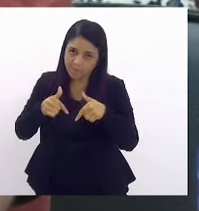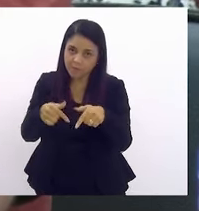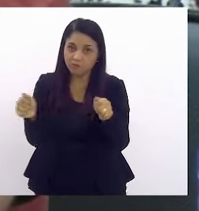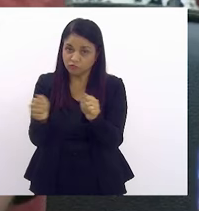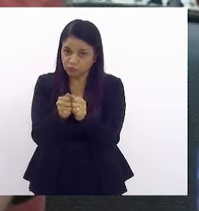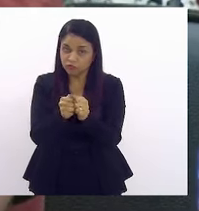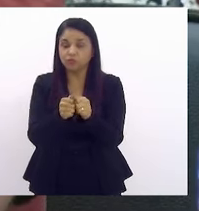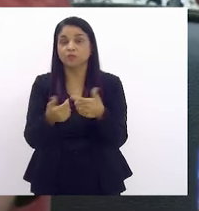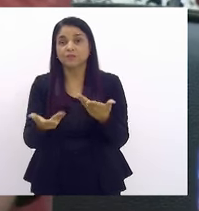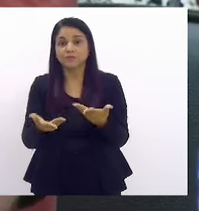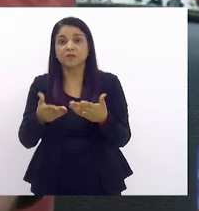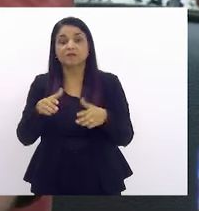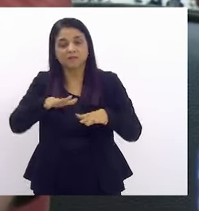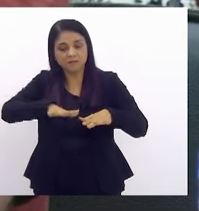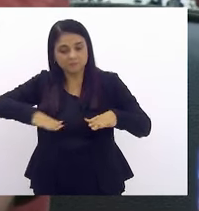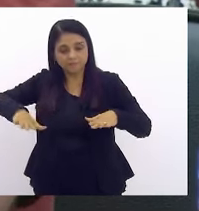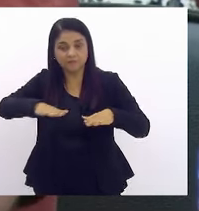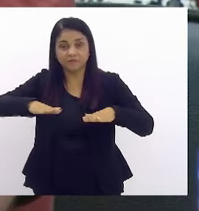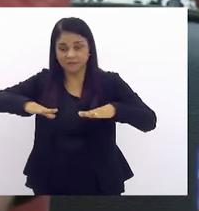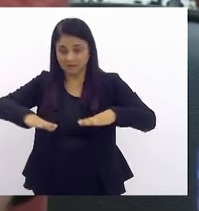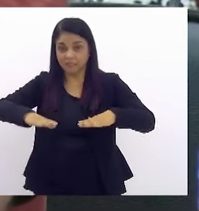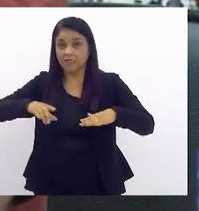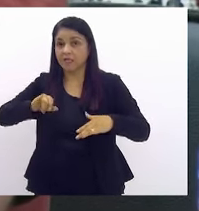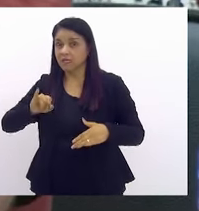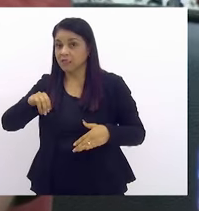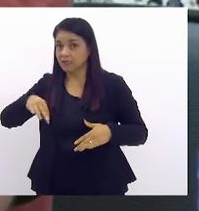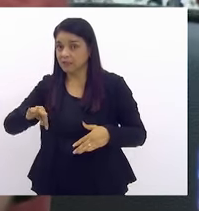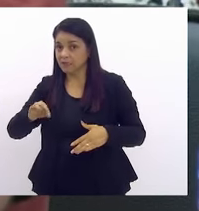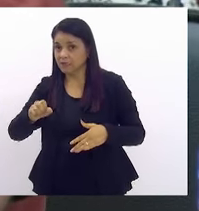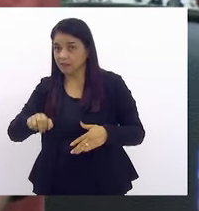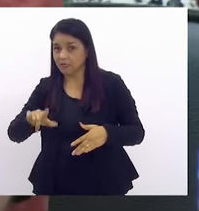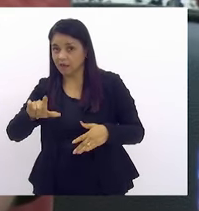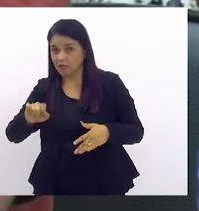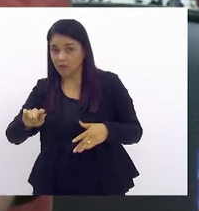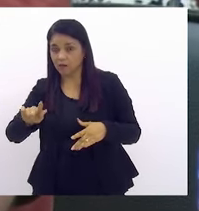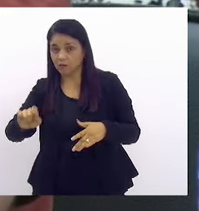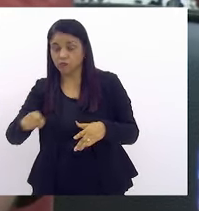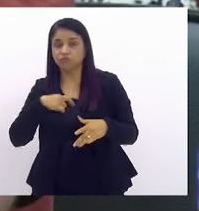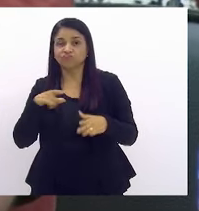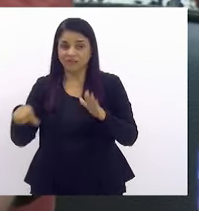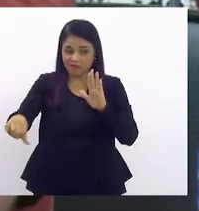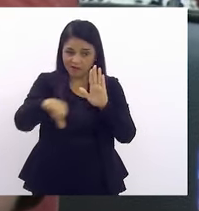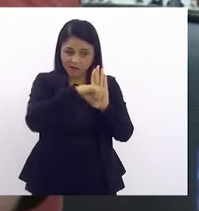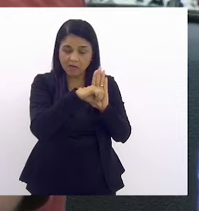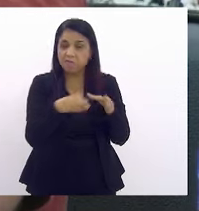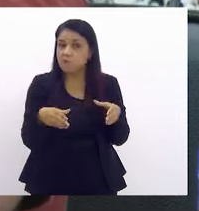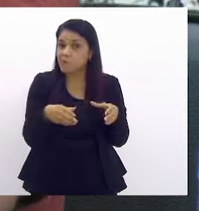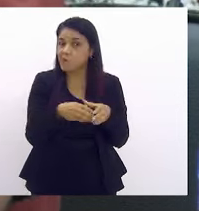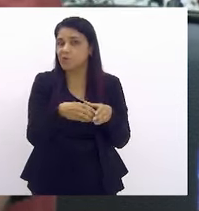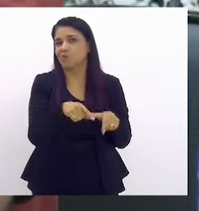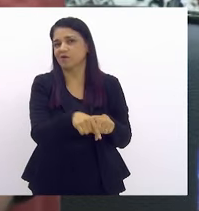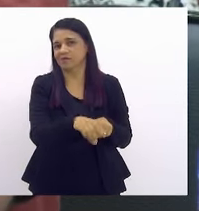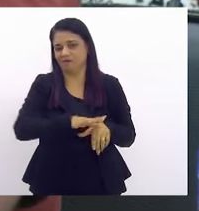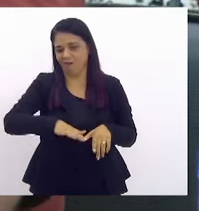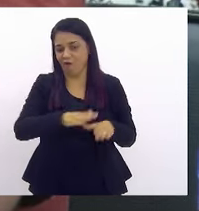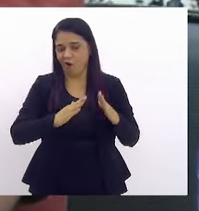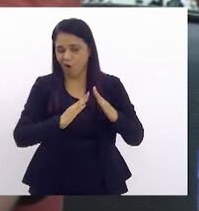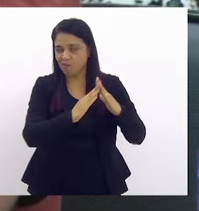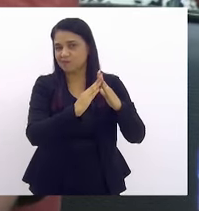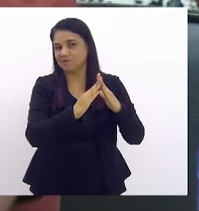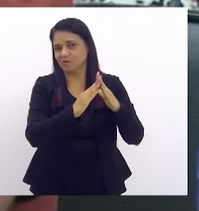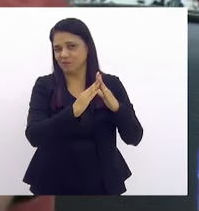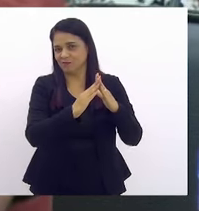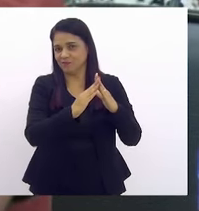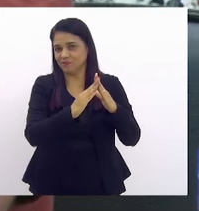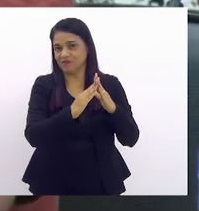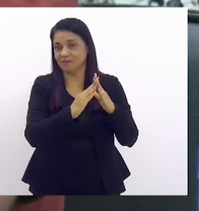de Interlagos, por exemplo, a gente tem, sabidamente, né, organizações criminosas atuando ali com relação à sua ocupação irregular, tanto na